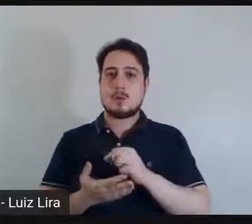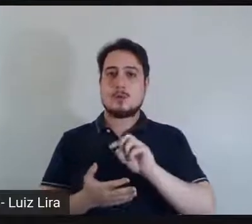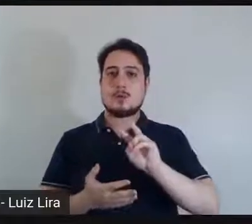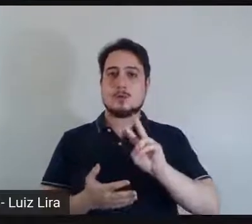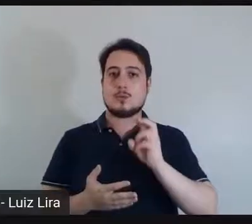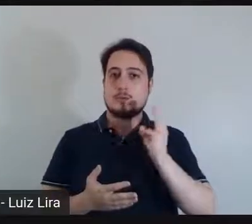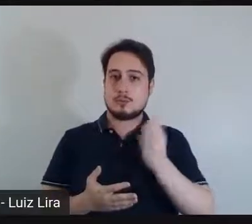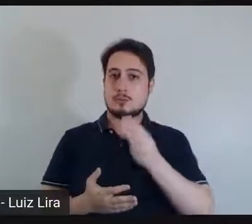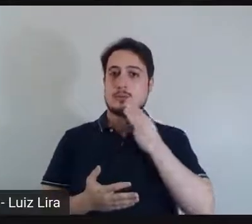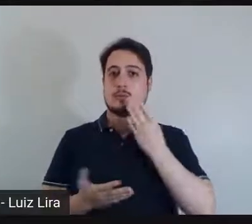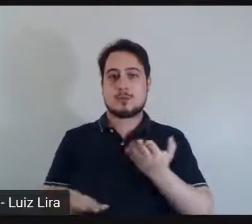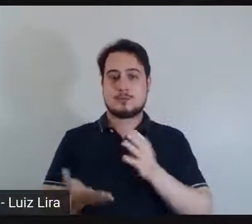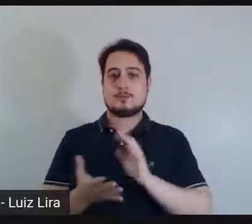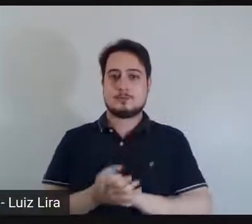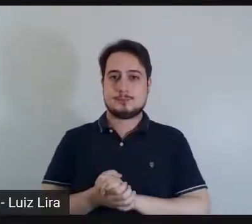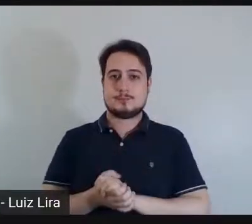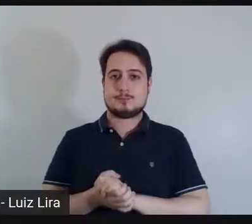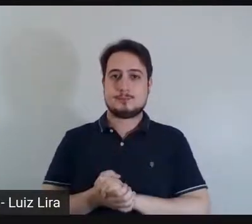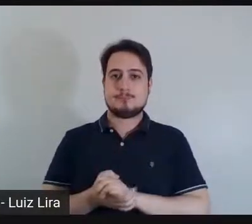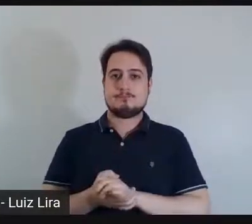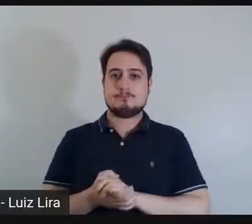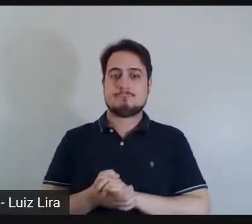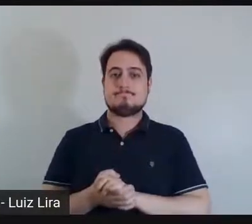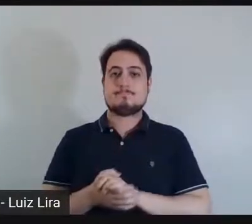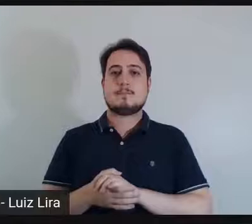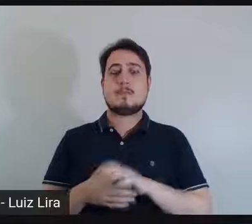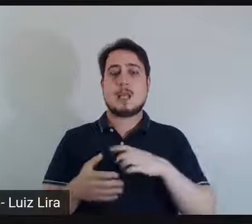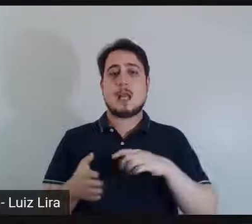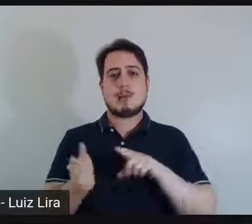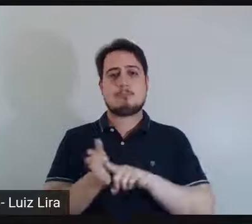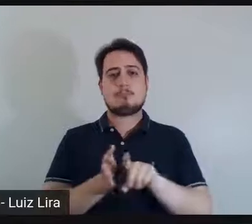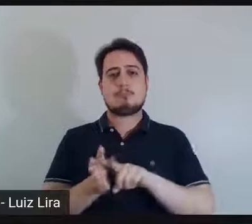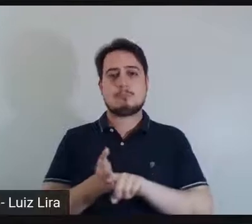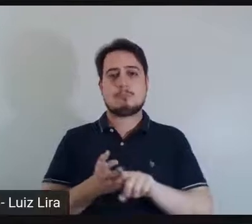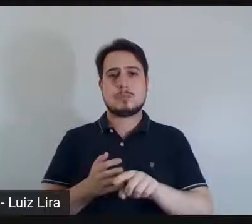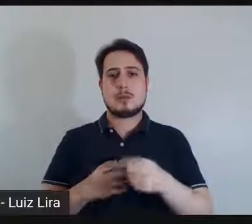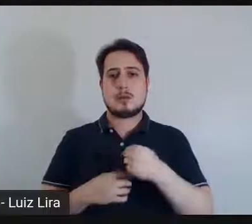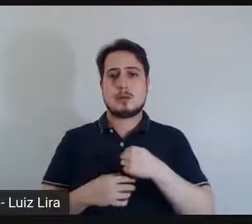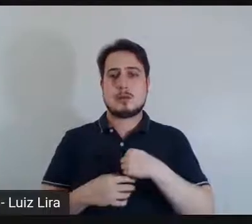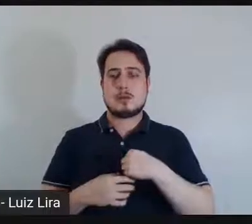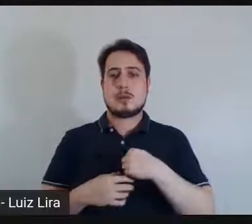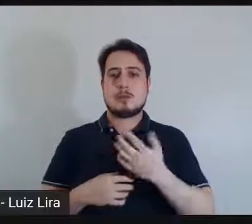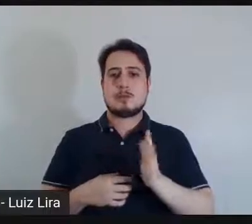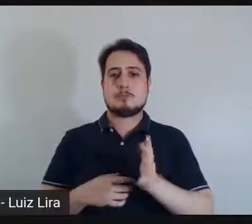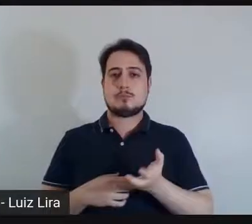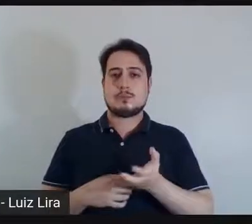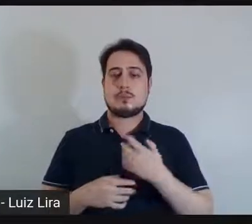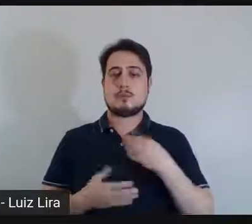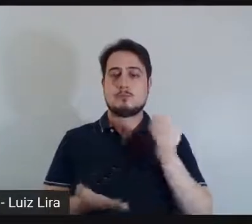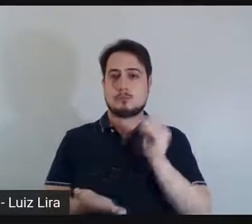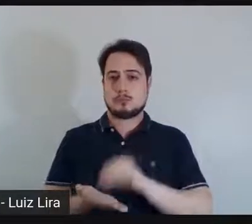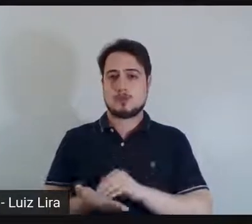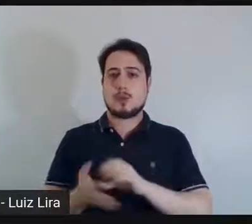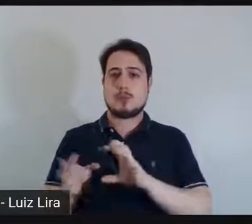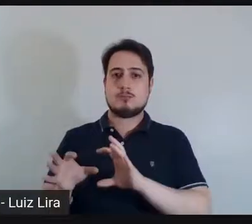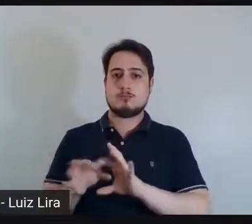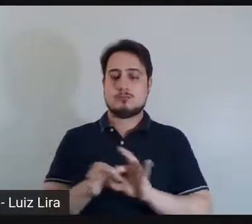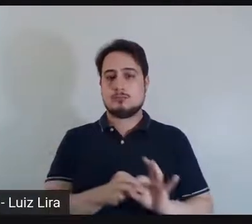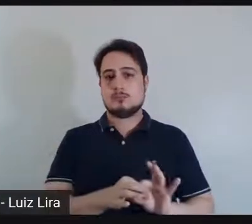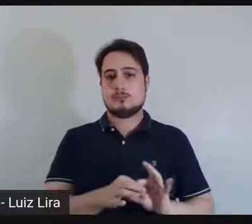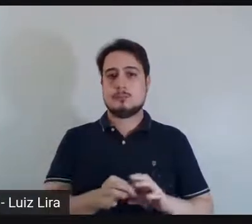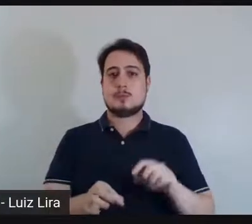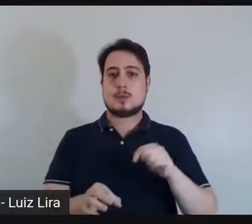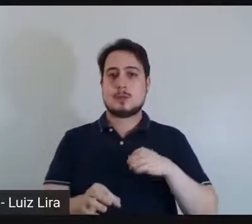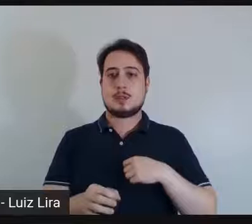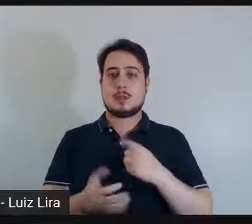você vai fazer? Isso. Assim, essa é a pergunta essa era a indagação que eu iria colocar nesse contexto. Há uma